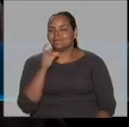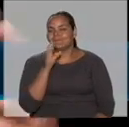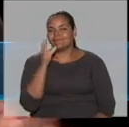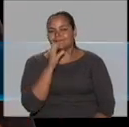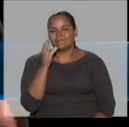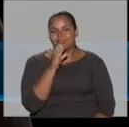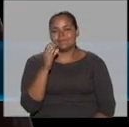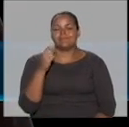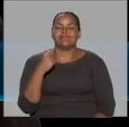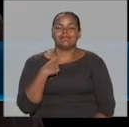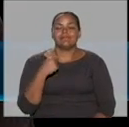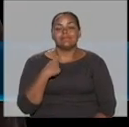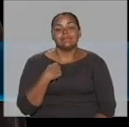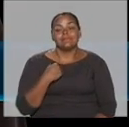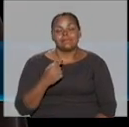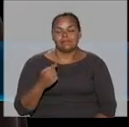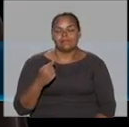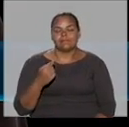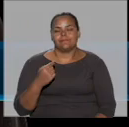tudo muito rápido, assim, pra mim.